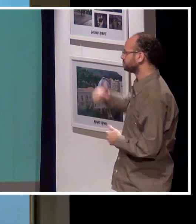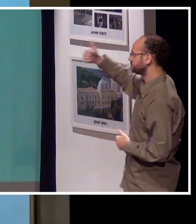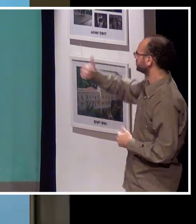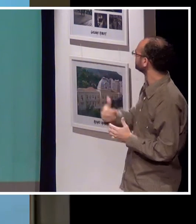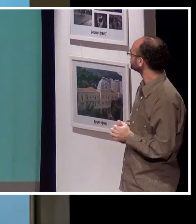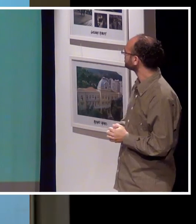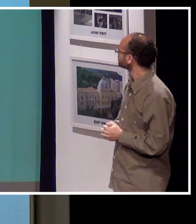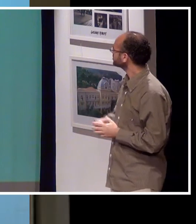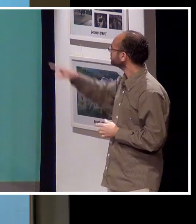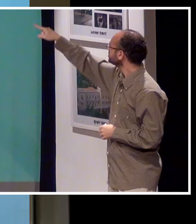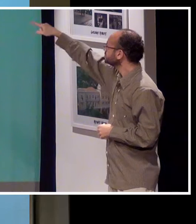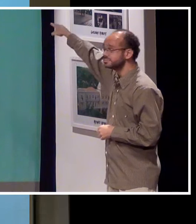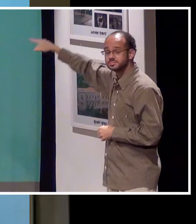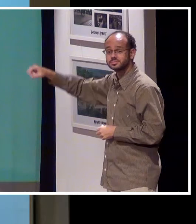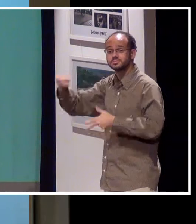marca histórica surgiu.